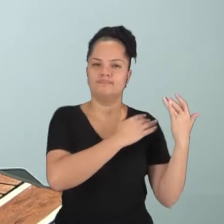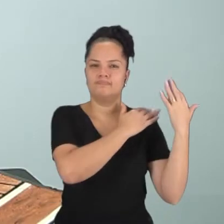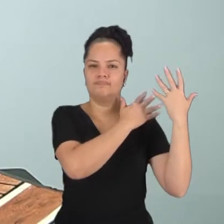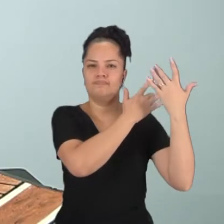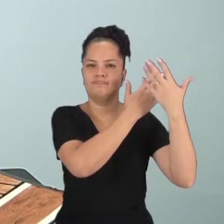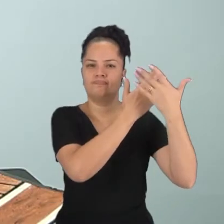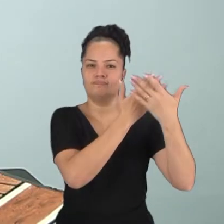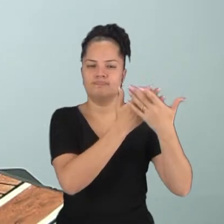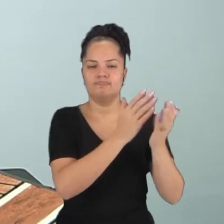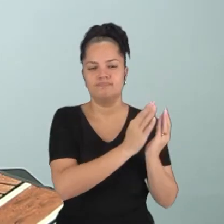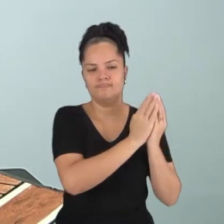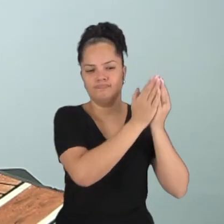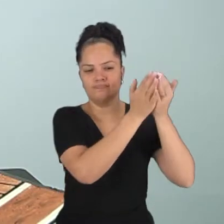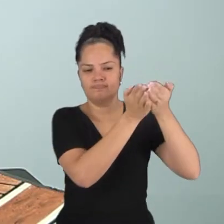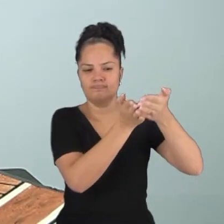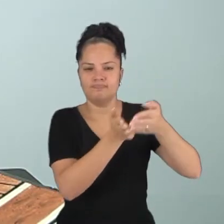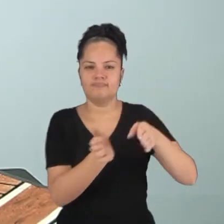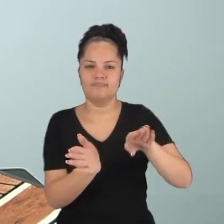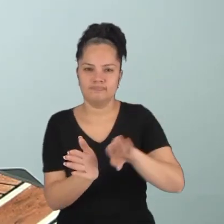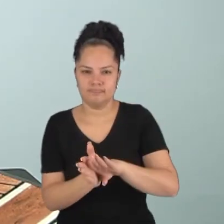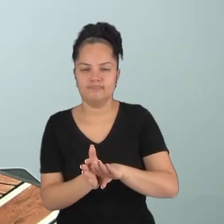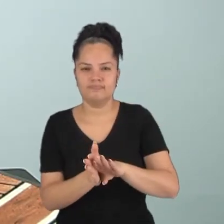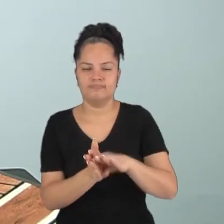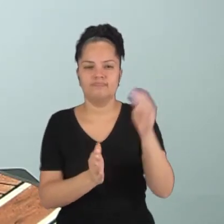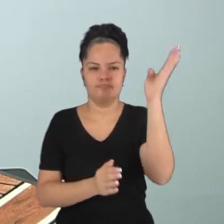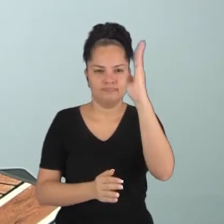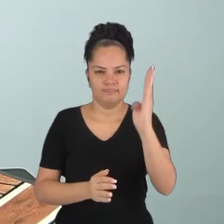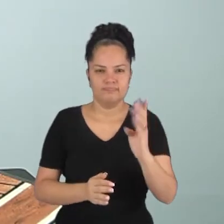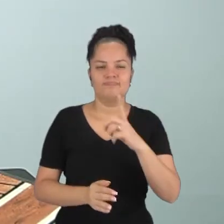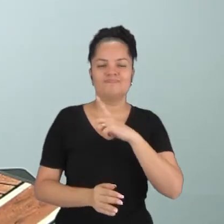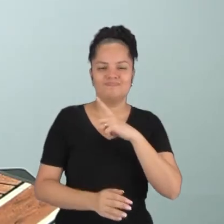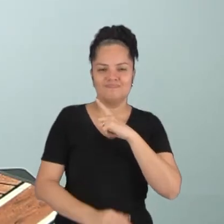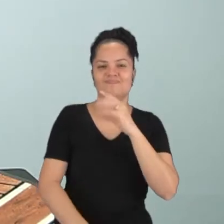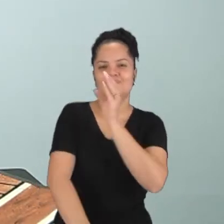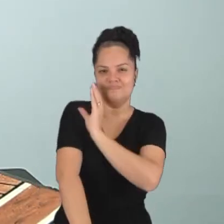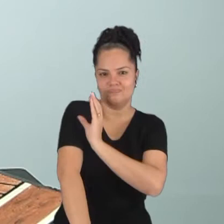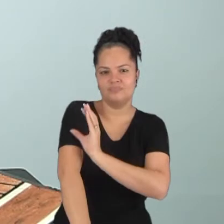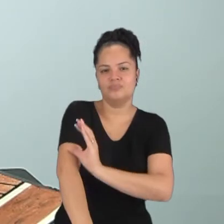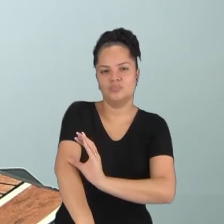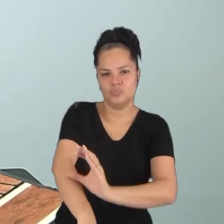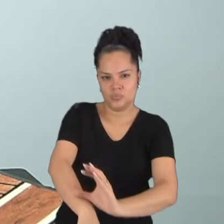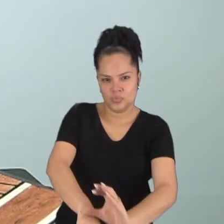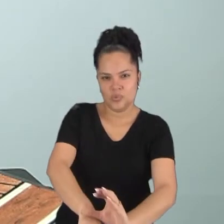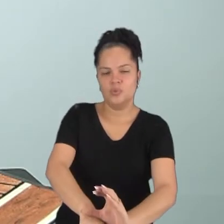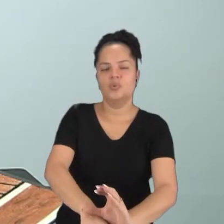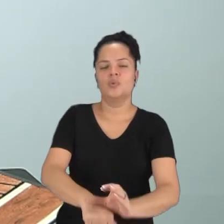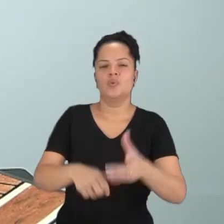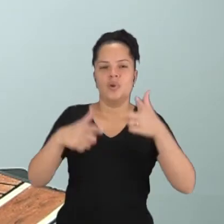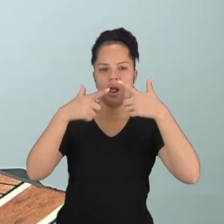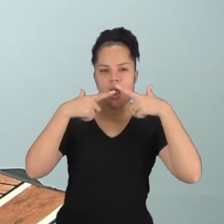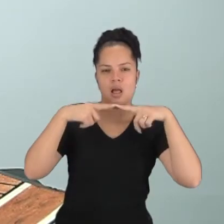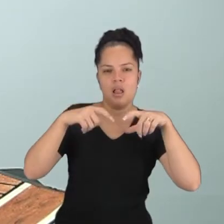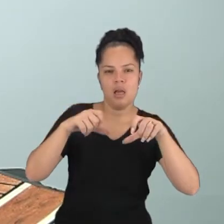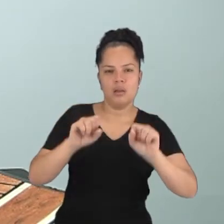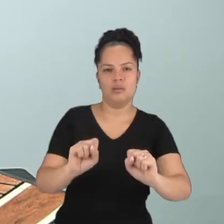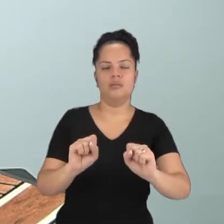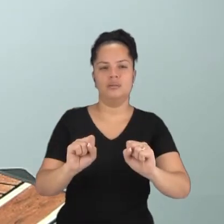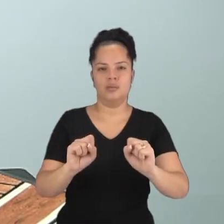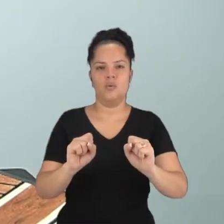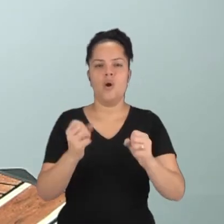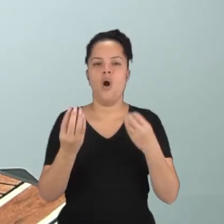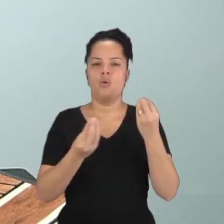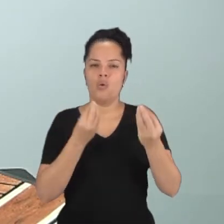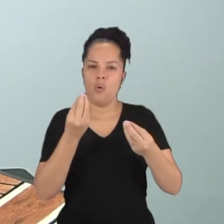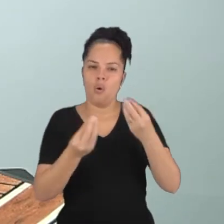desses africanos, desses povos que tinham toda a sua cultura, né, a sua língua, né, o seu modo